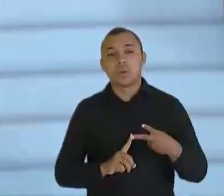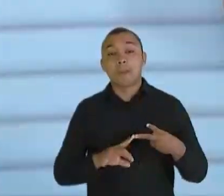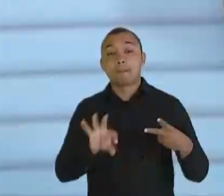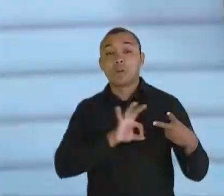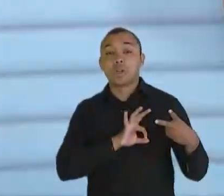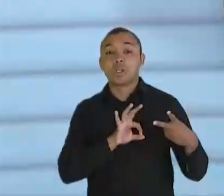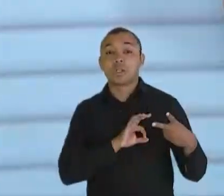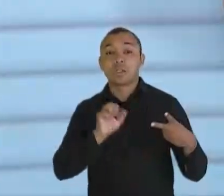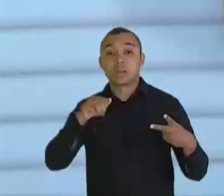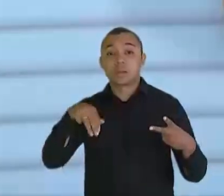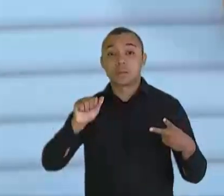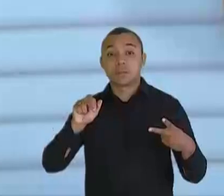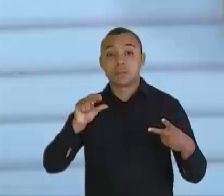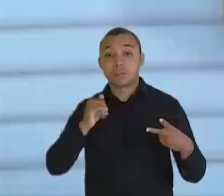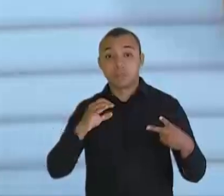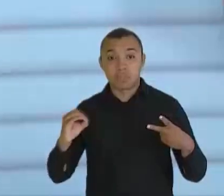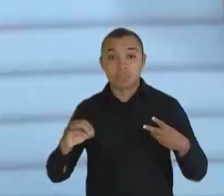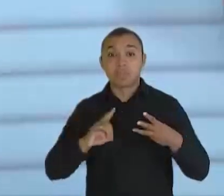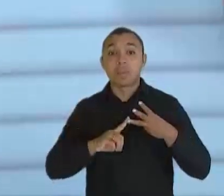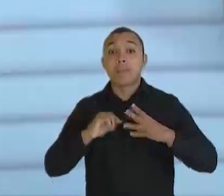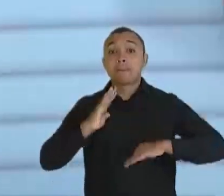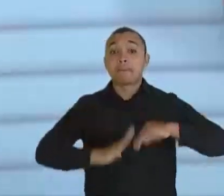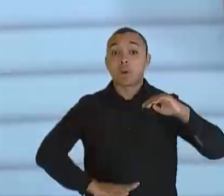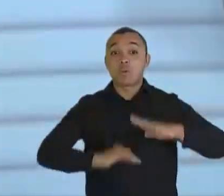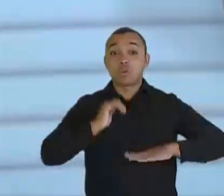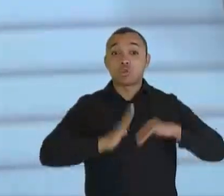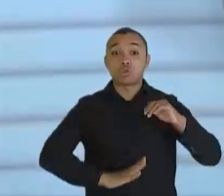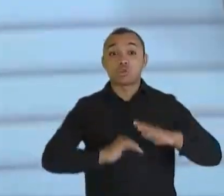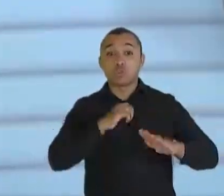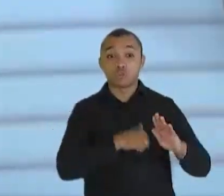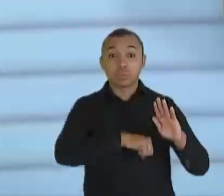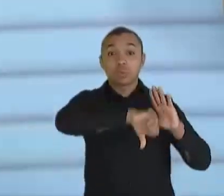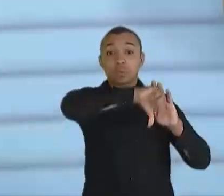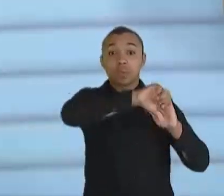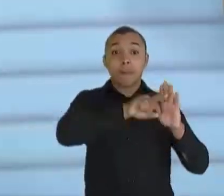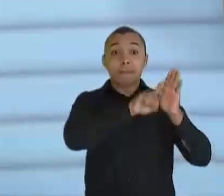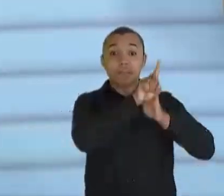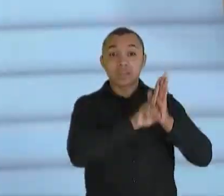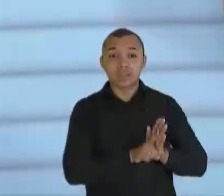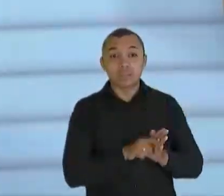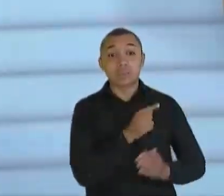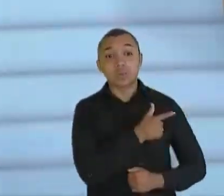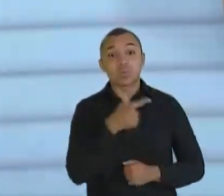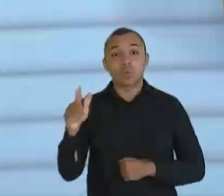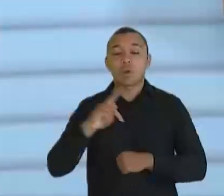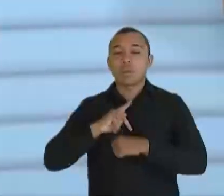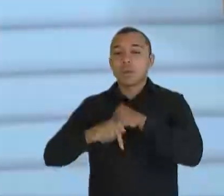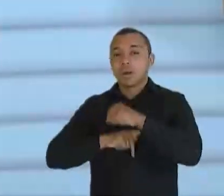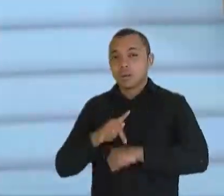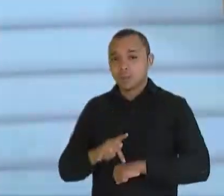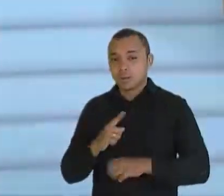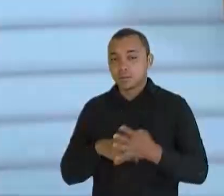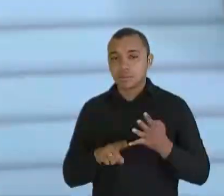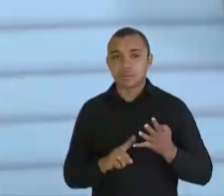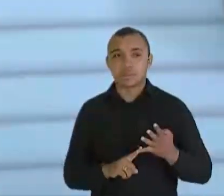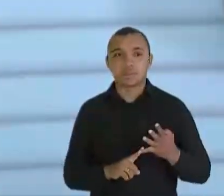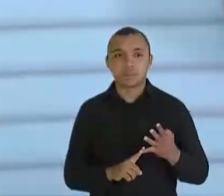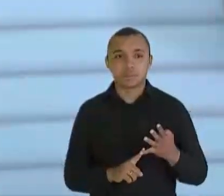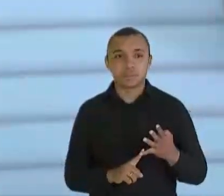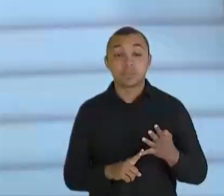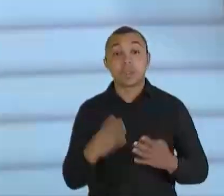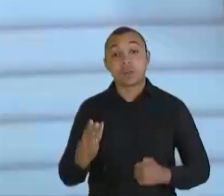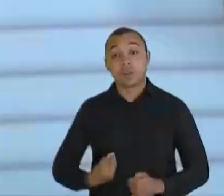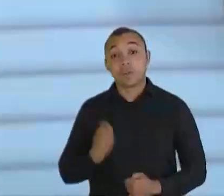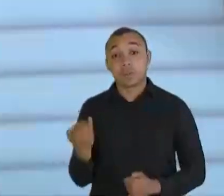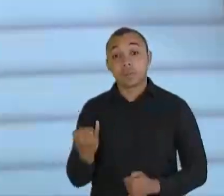Márcio, havia criminólogos do Brasil que fazem pesquisa em outros países também. Havia também uma presença importante